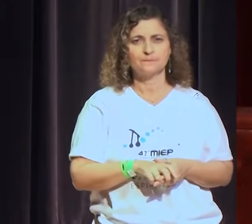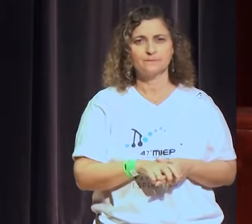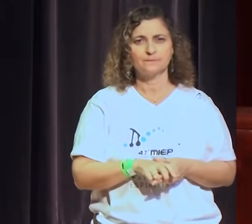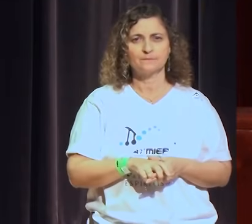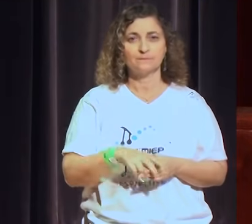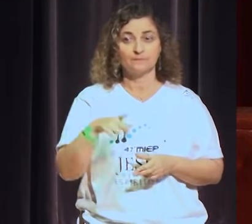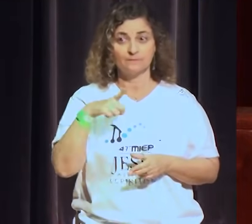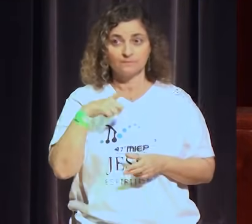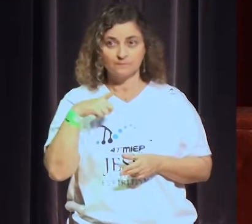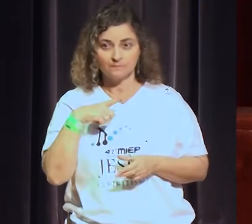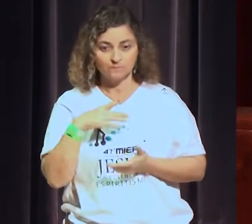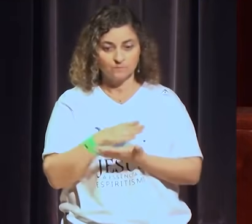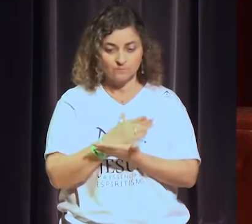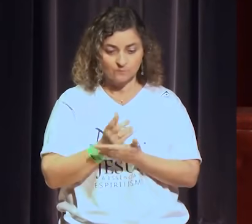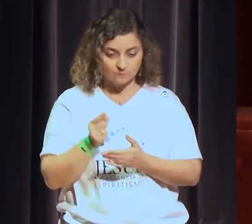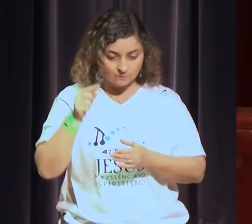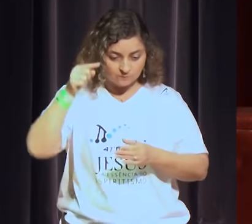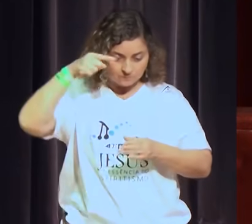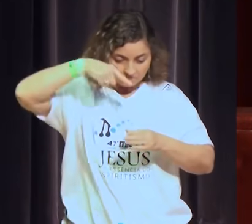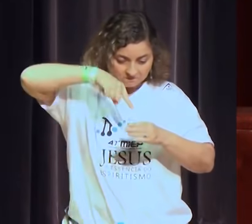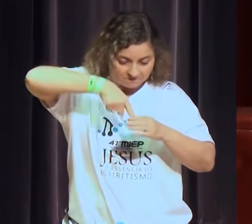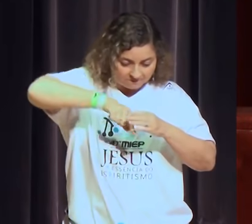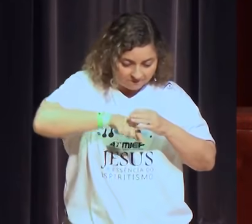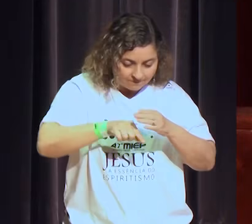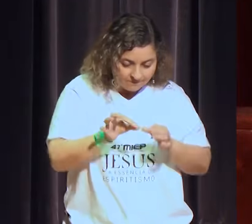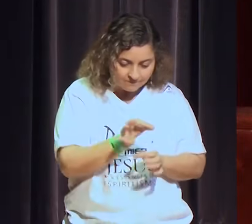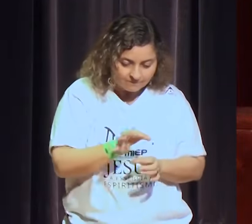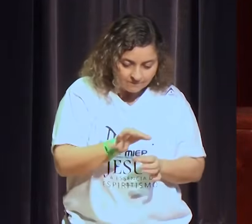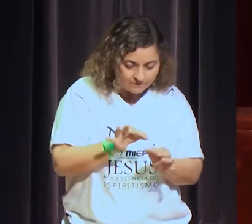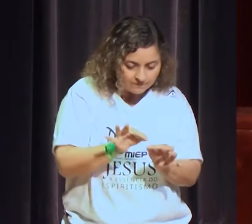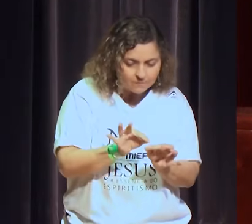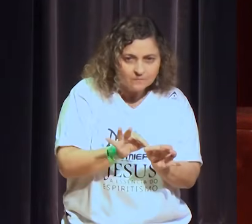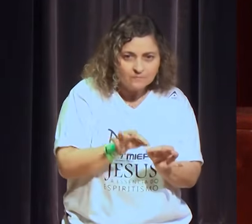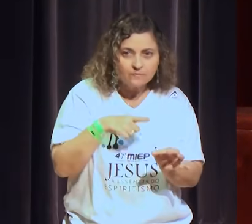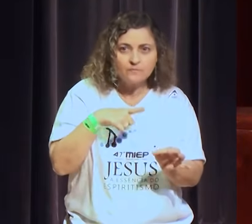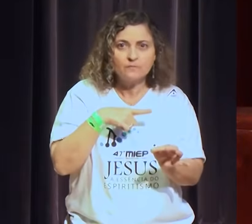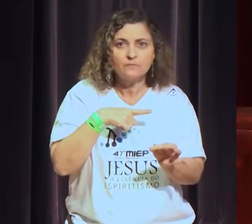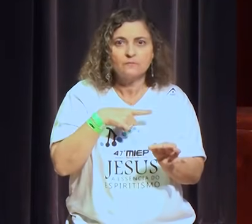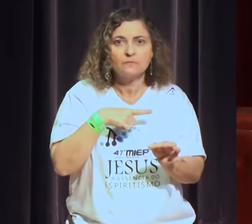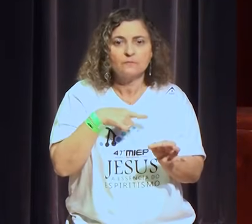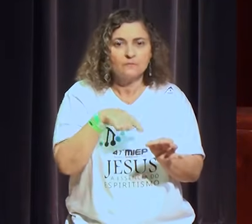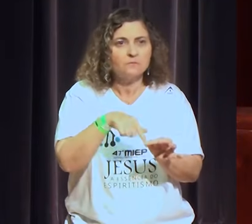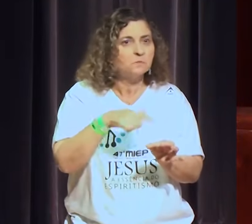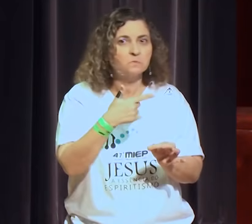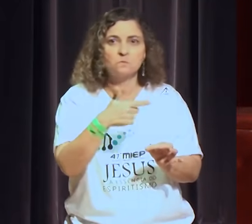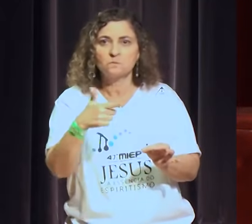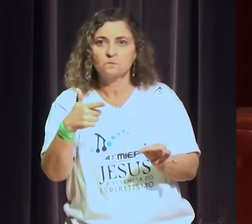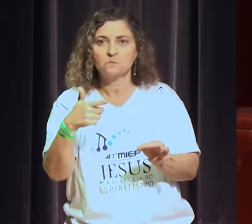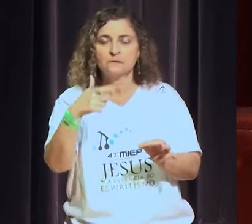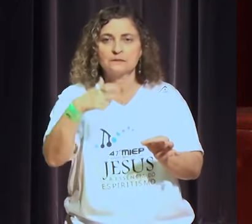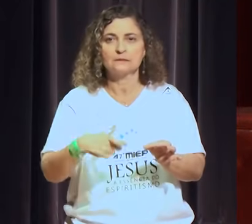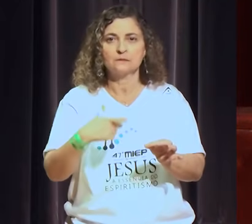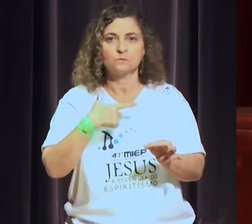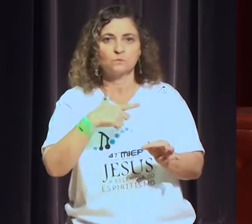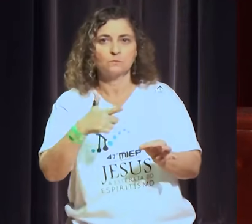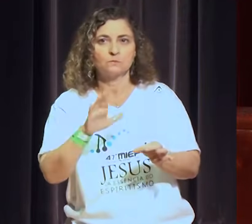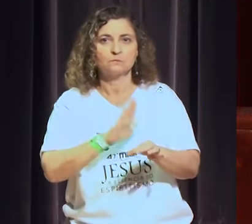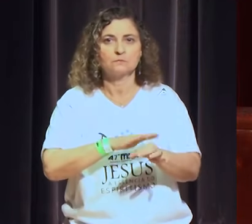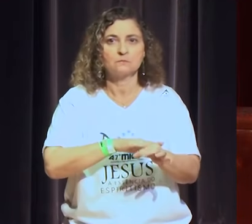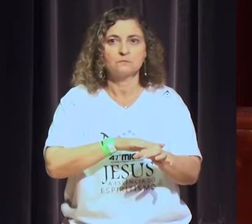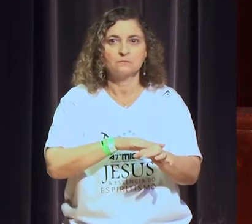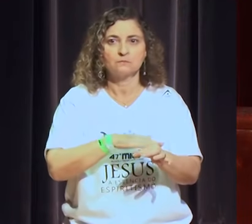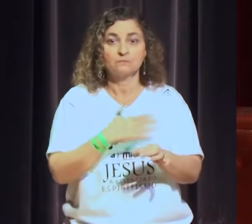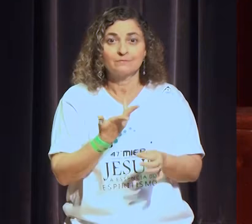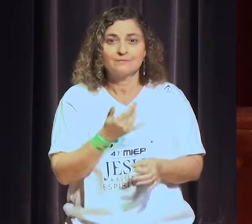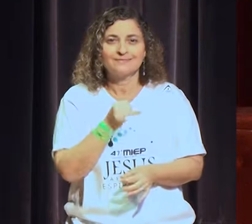Tem partícula, não ocupa lugar no espaço, não tem massa, Por exemplo, um